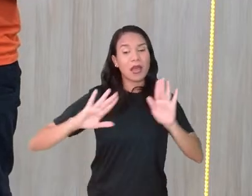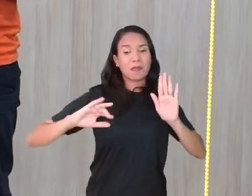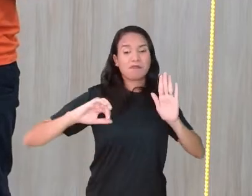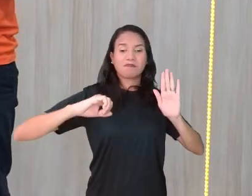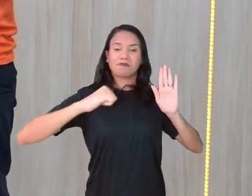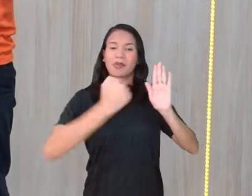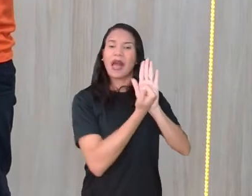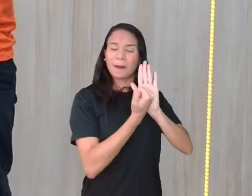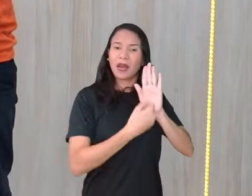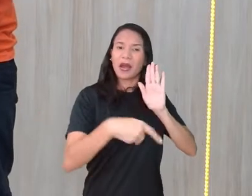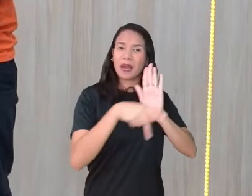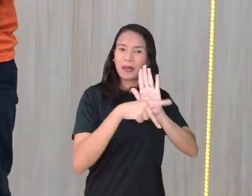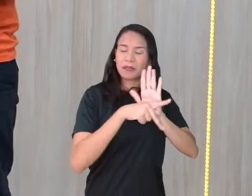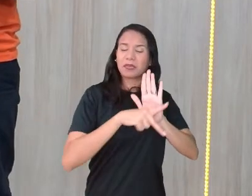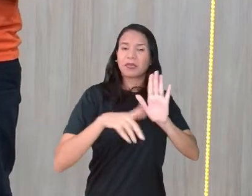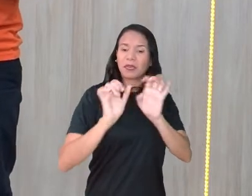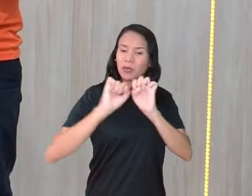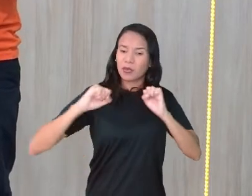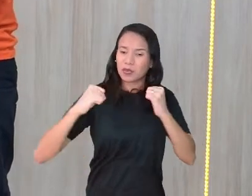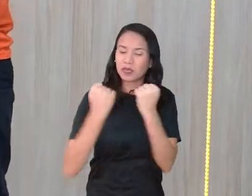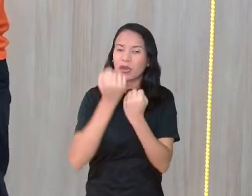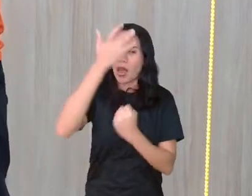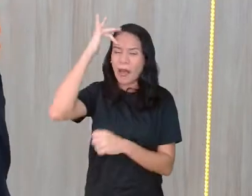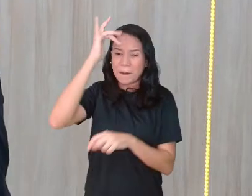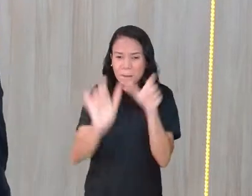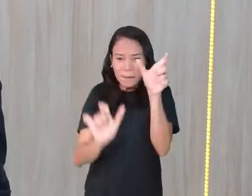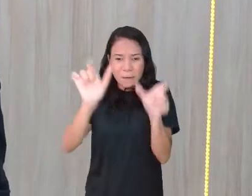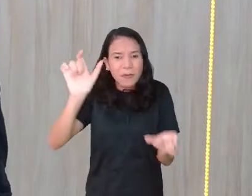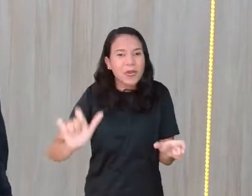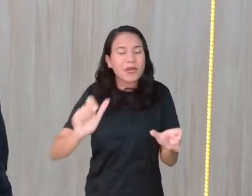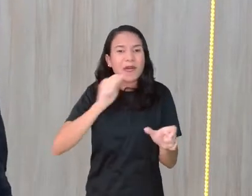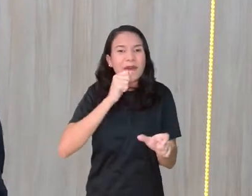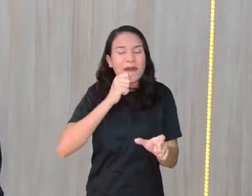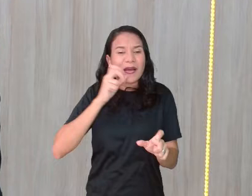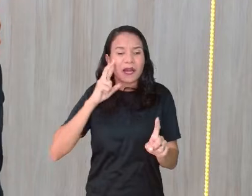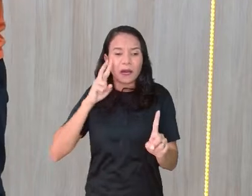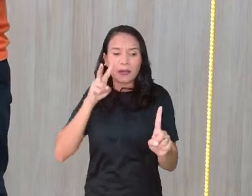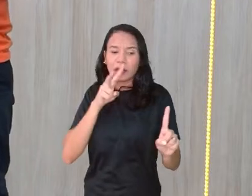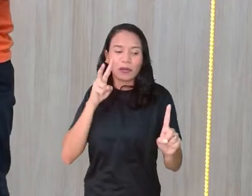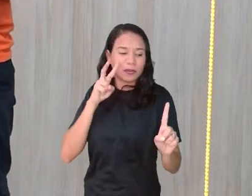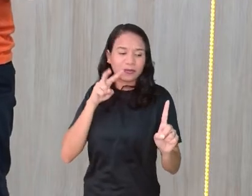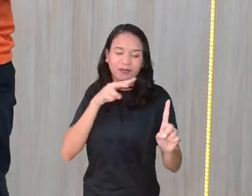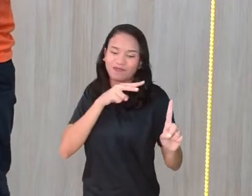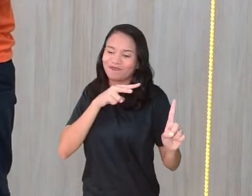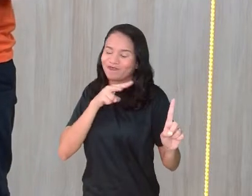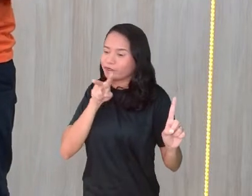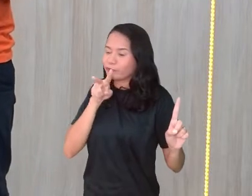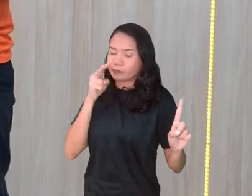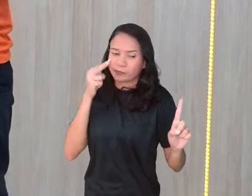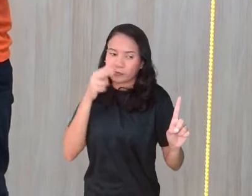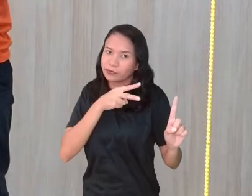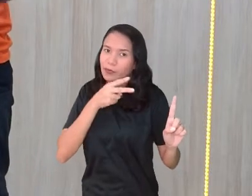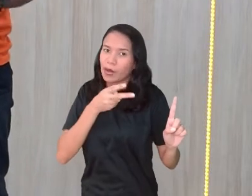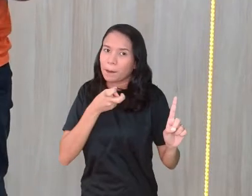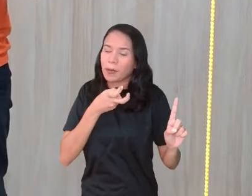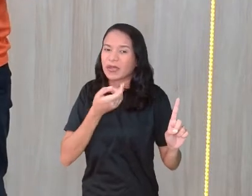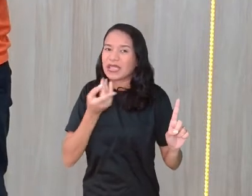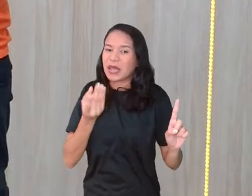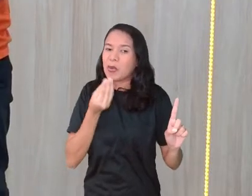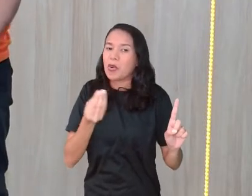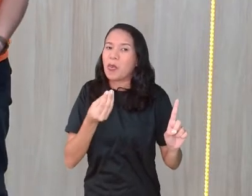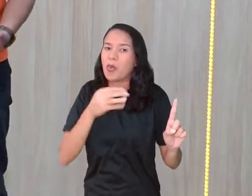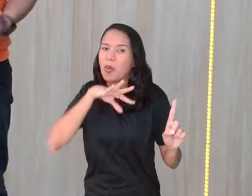estigmas e símbolos sociais, né? As pessoas são vistas ainda, né, de uma forma inadequada, de uma